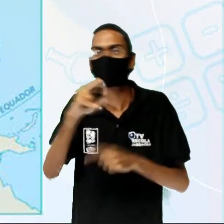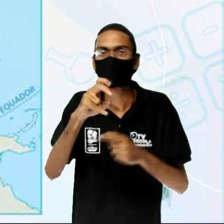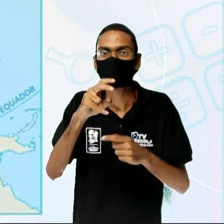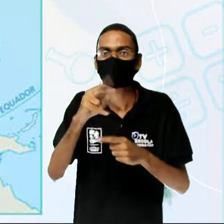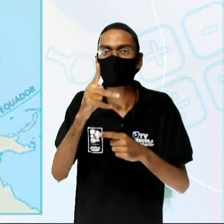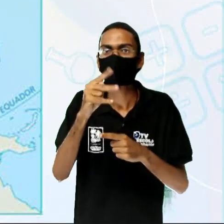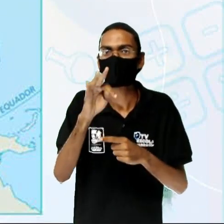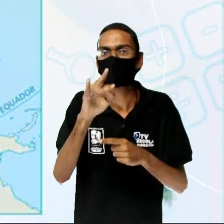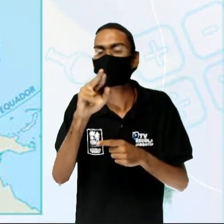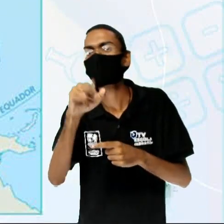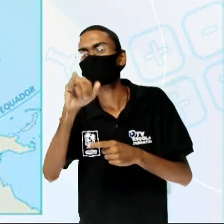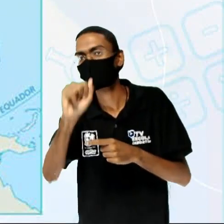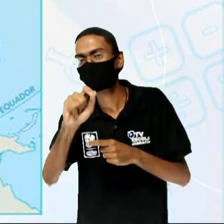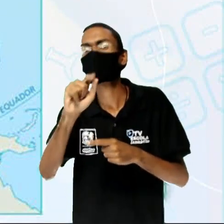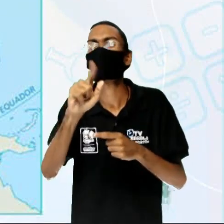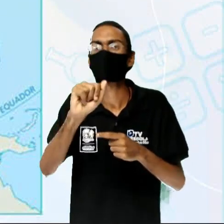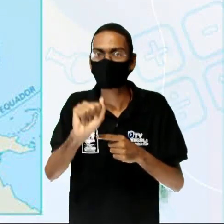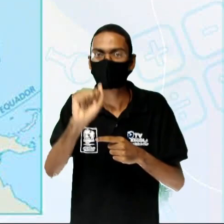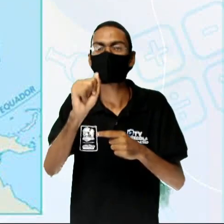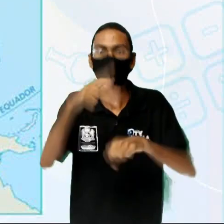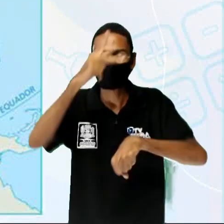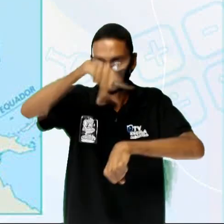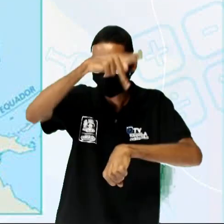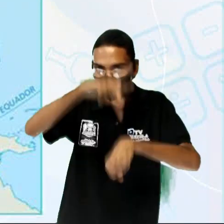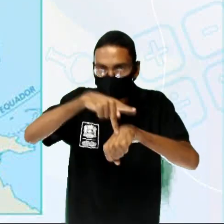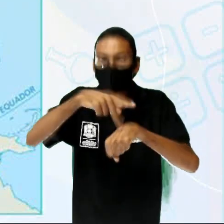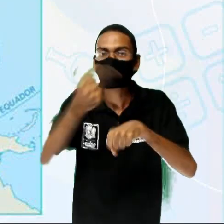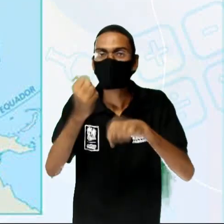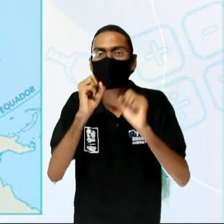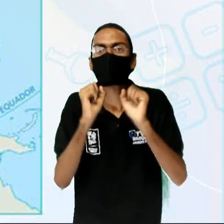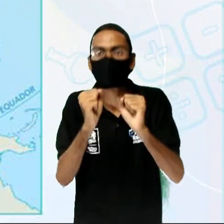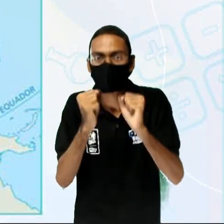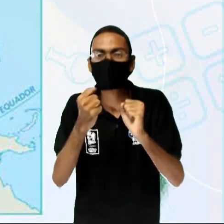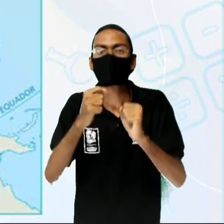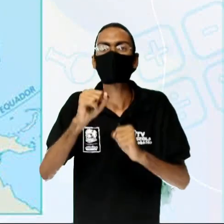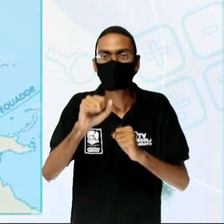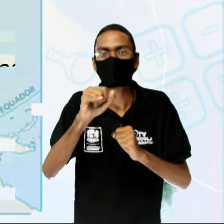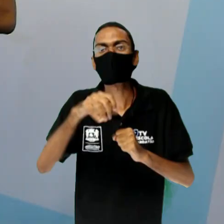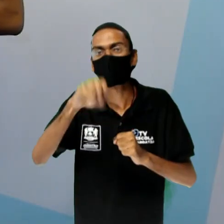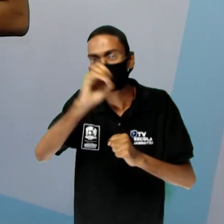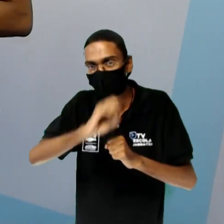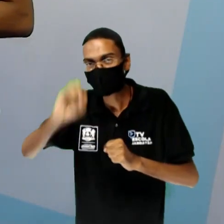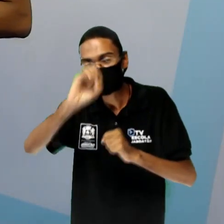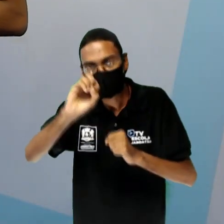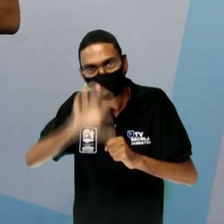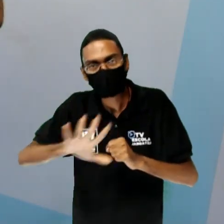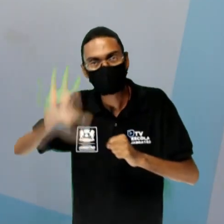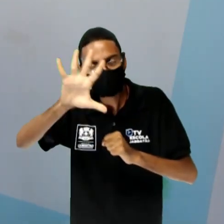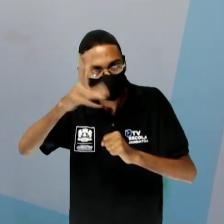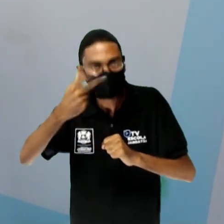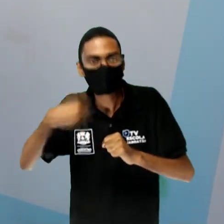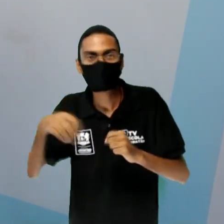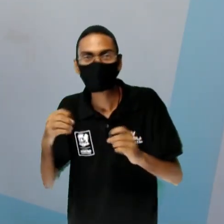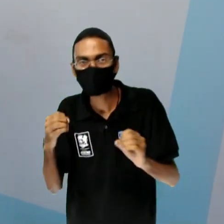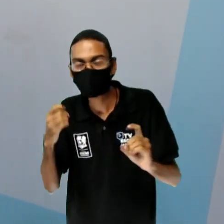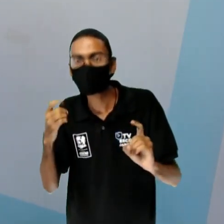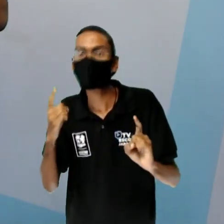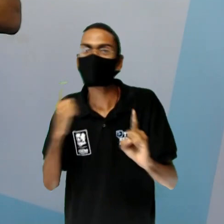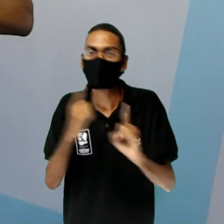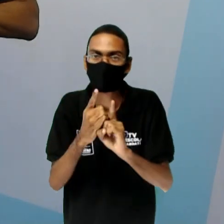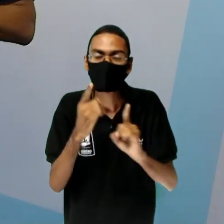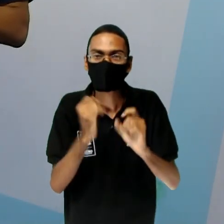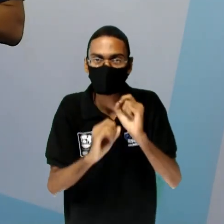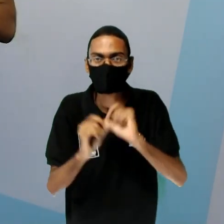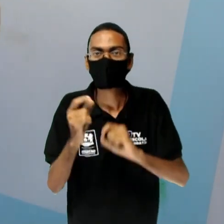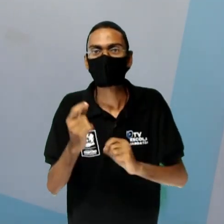chamado Oriente Próximo. Ok? Então aí tem essa regionalização. Bom, mas dando seguimento, a gente